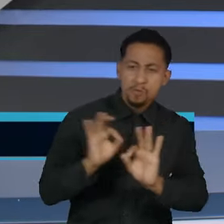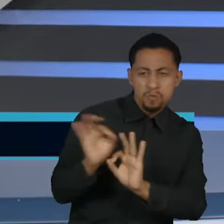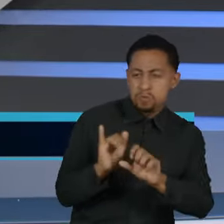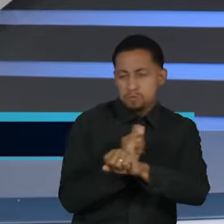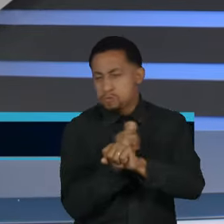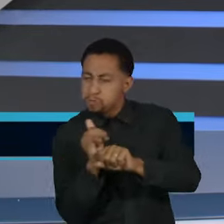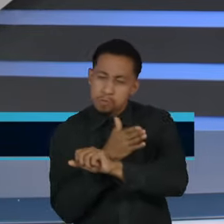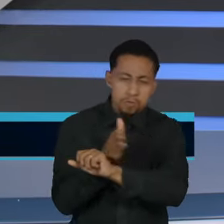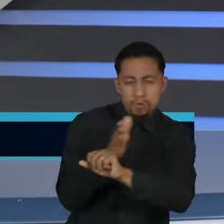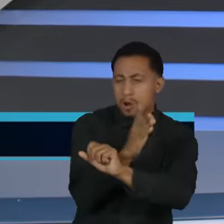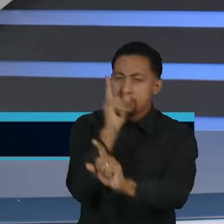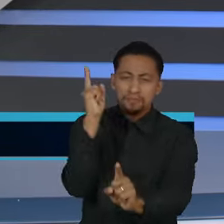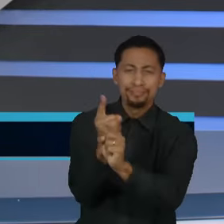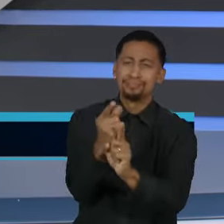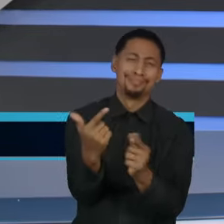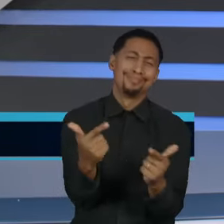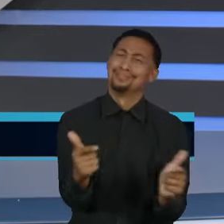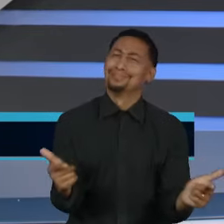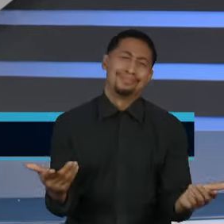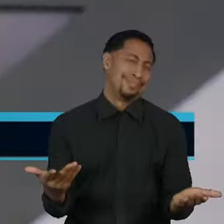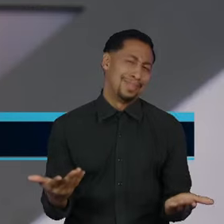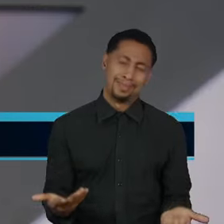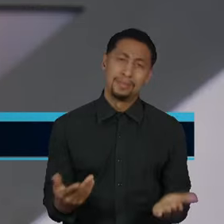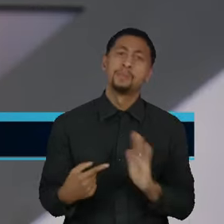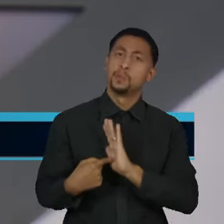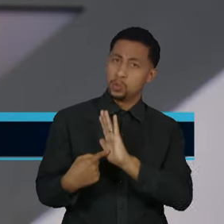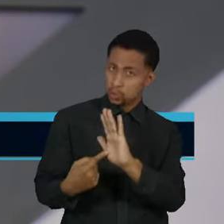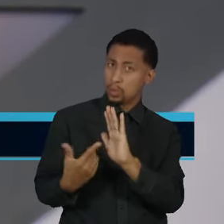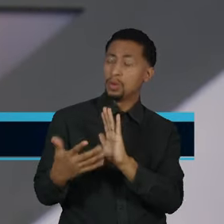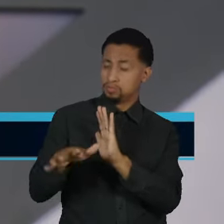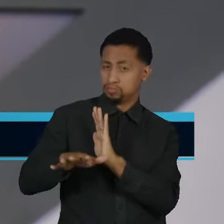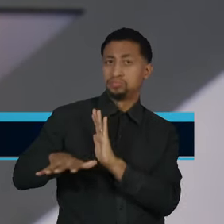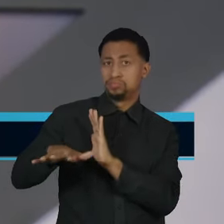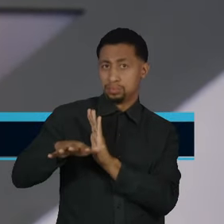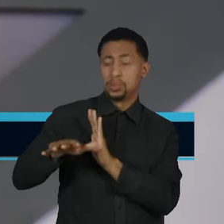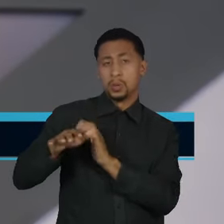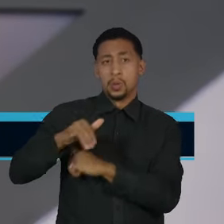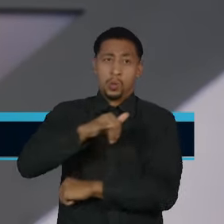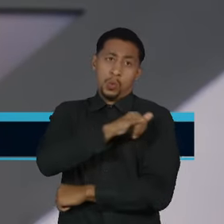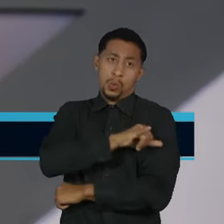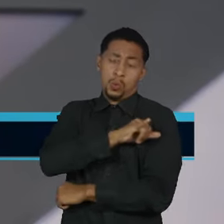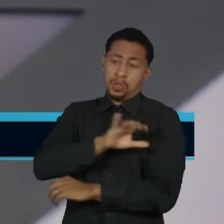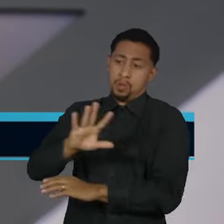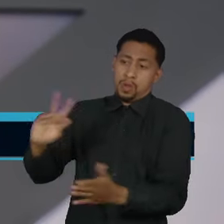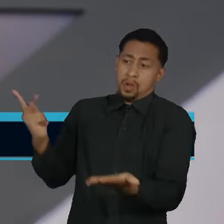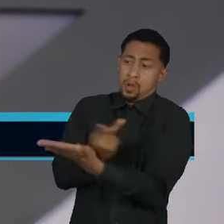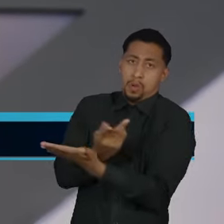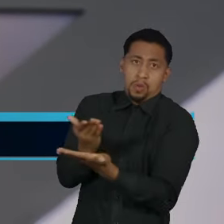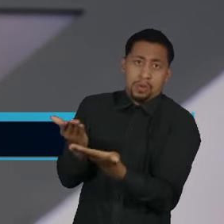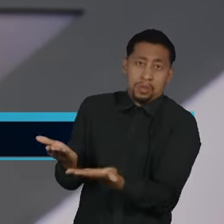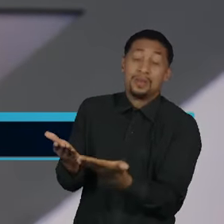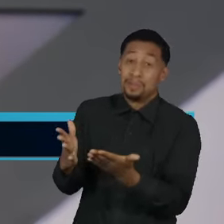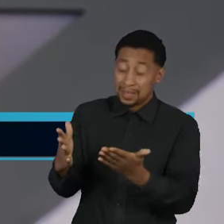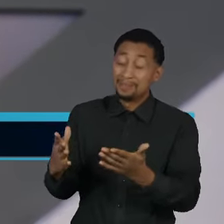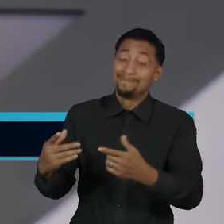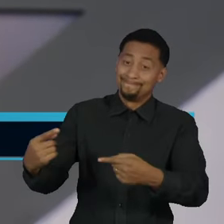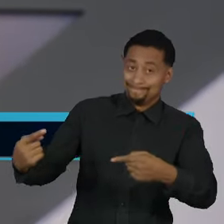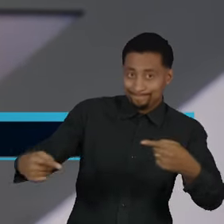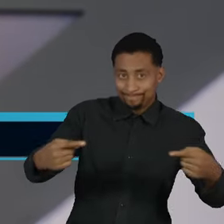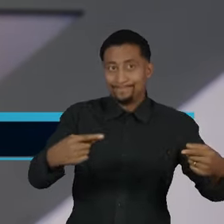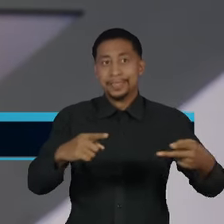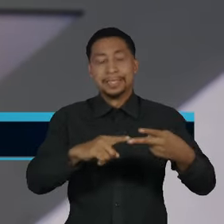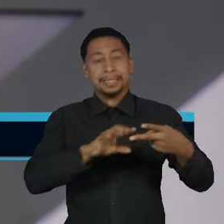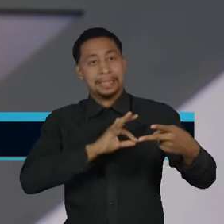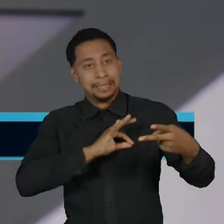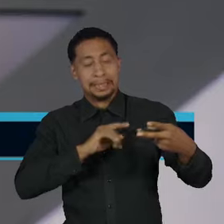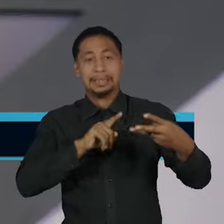uma cidade, de um estado, mas a gente vê também o quanto essas relações acabam influenciando todo o